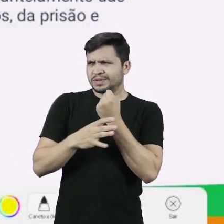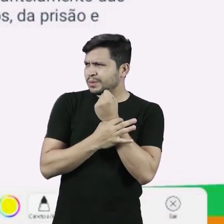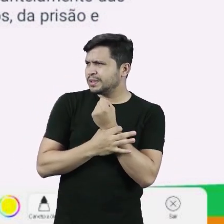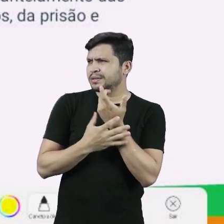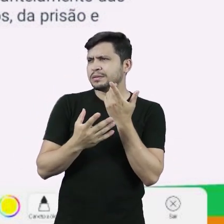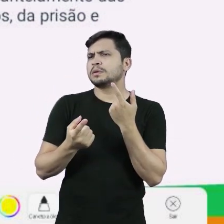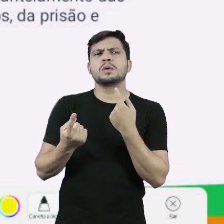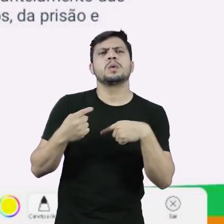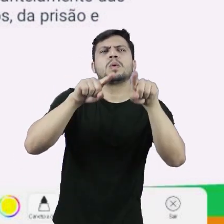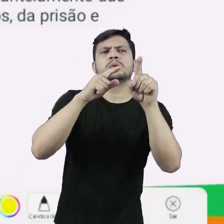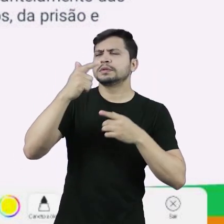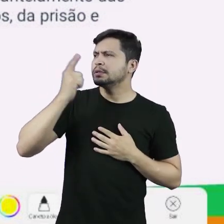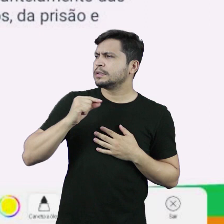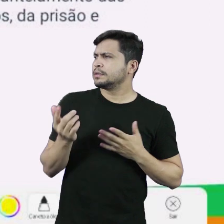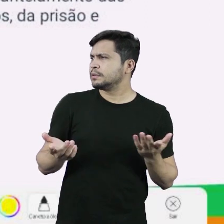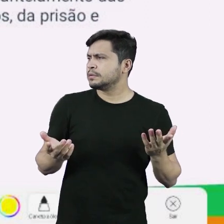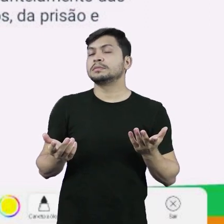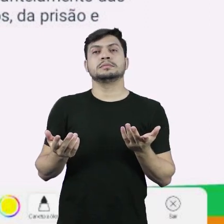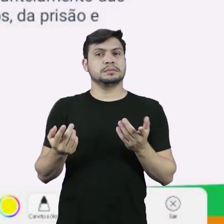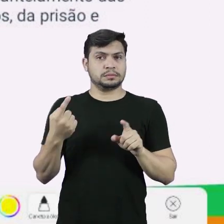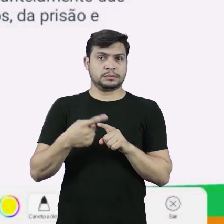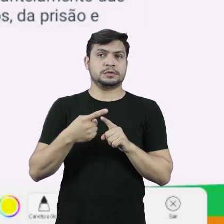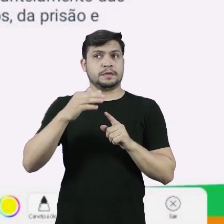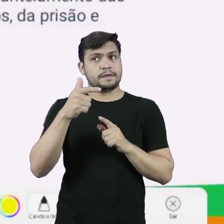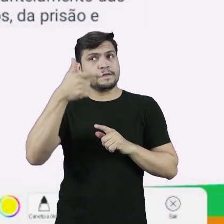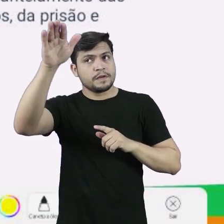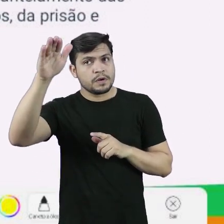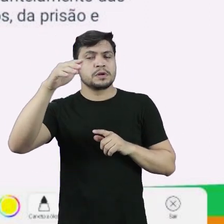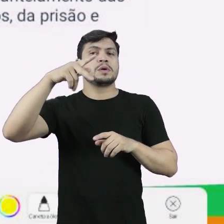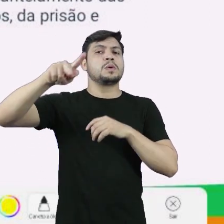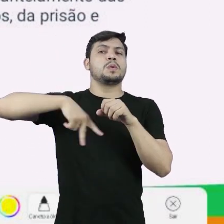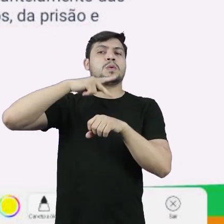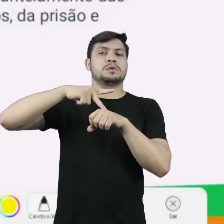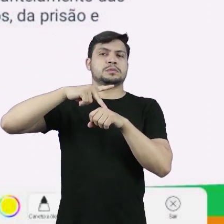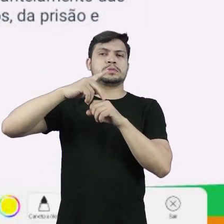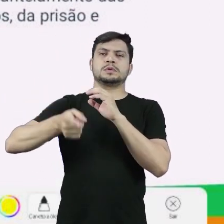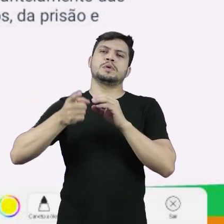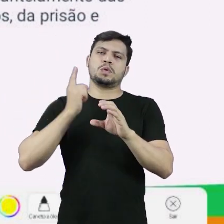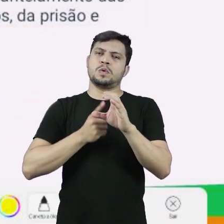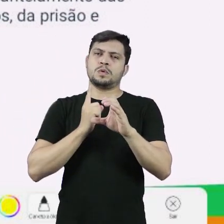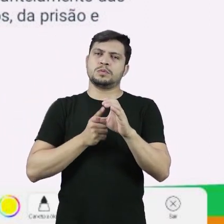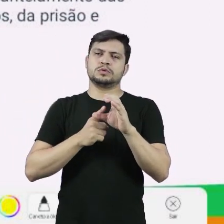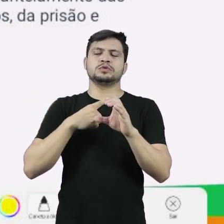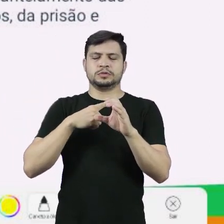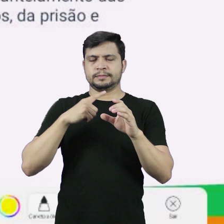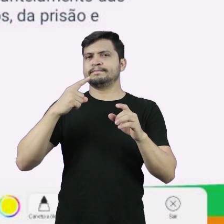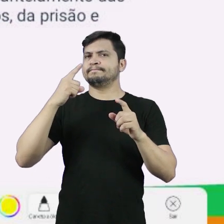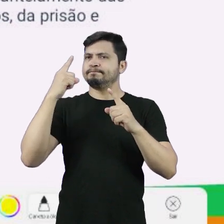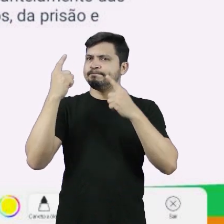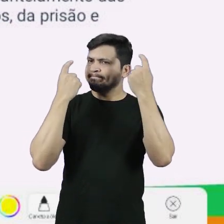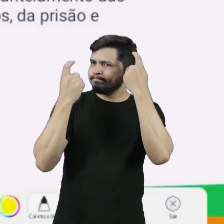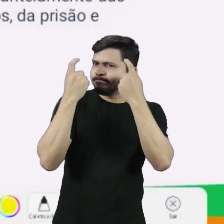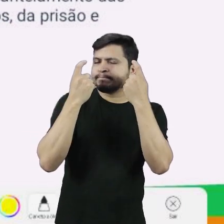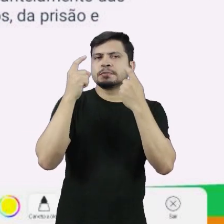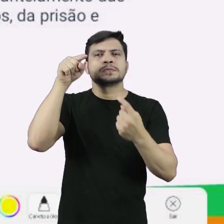se colocar? Contra a iminente ameaça comunista. Veja como esse discurso ele